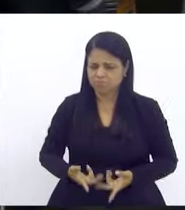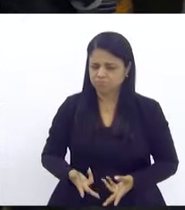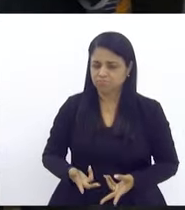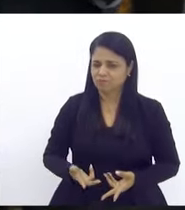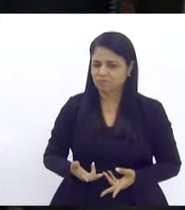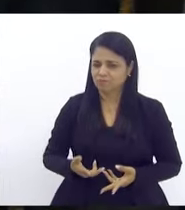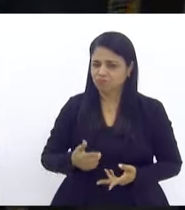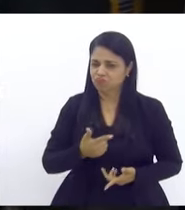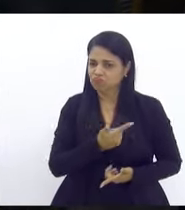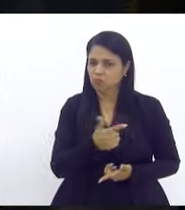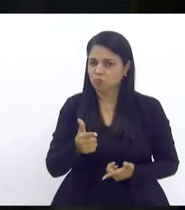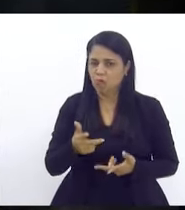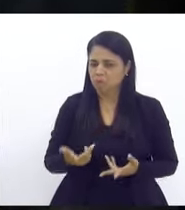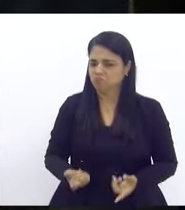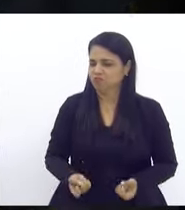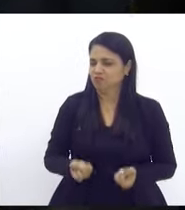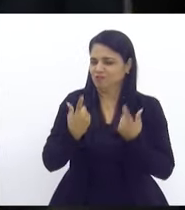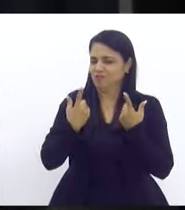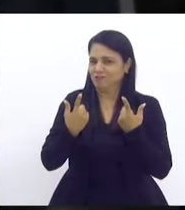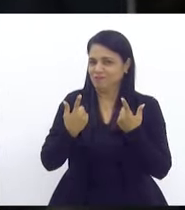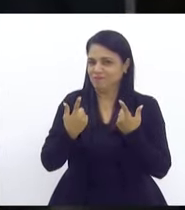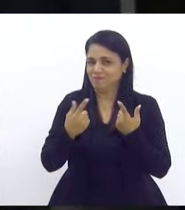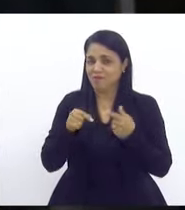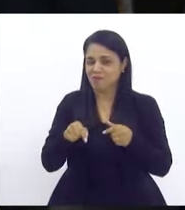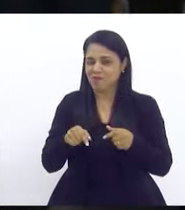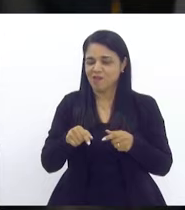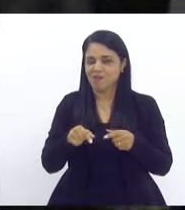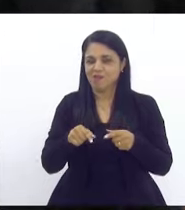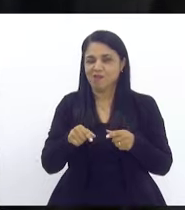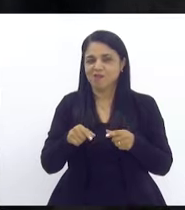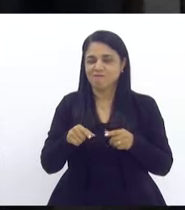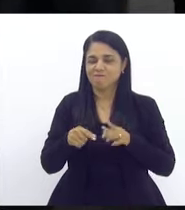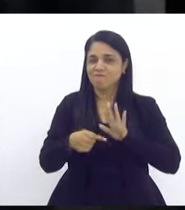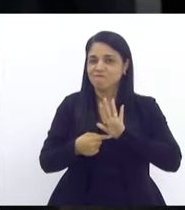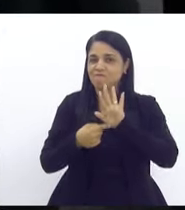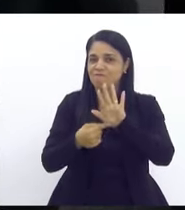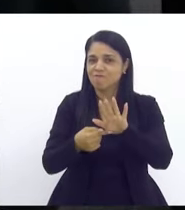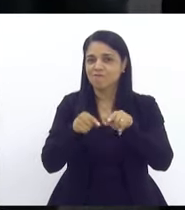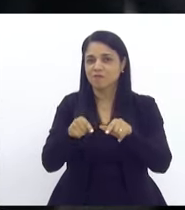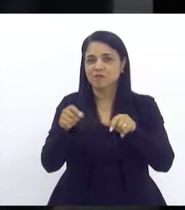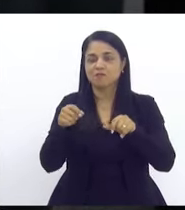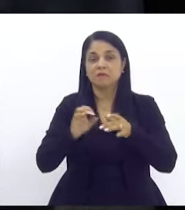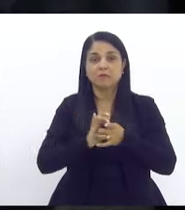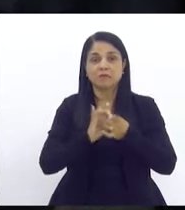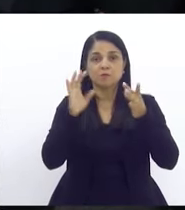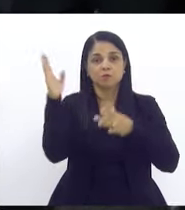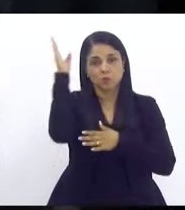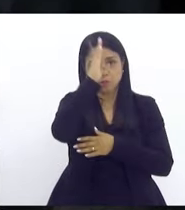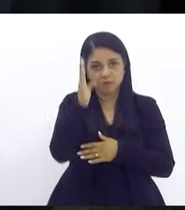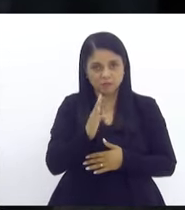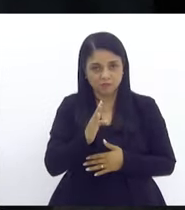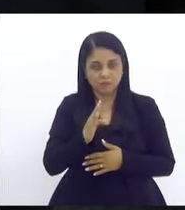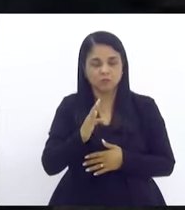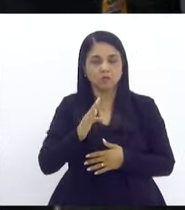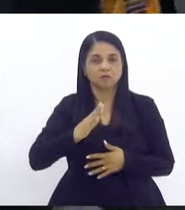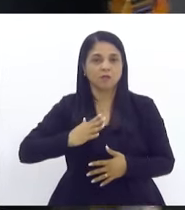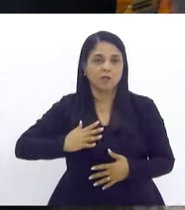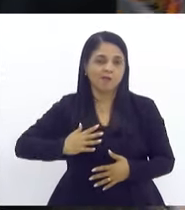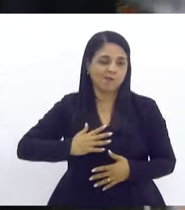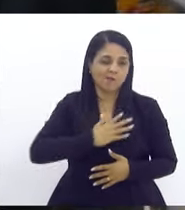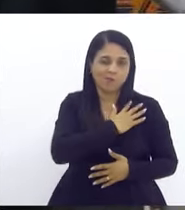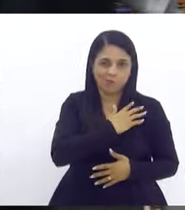manifestação para aclamar alguém que libertou o Brasil da ditadura comunista, alguém que zela